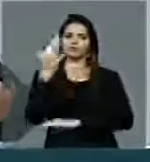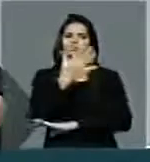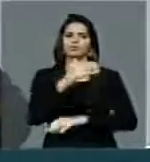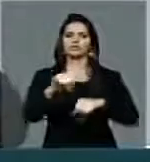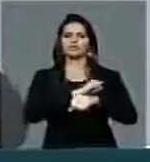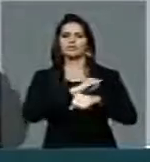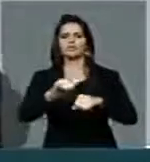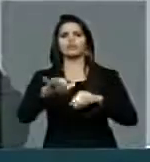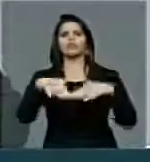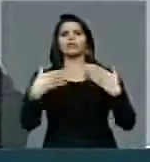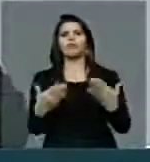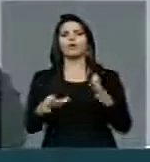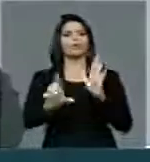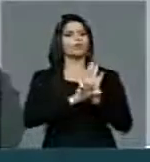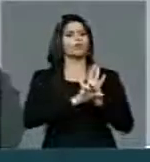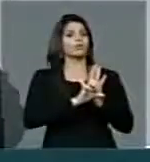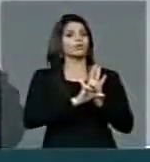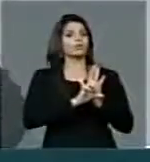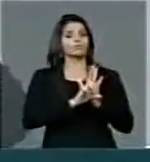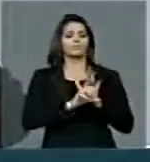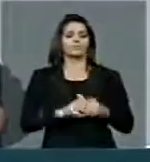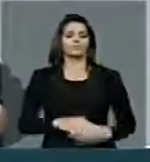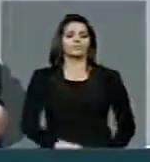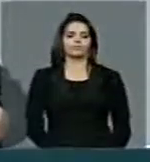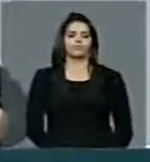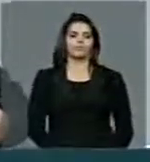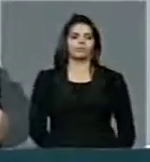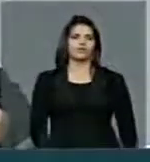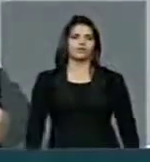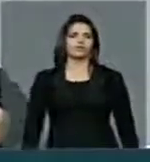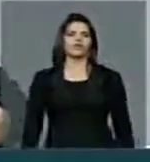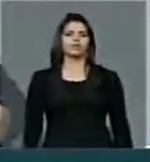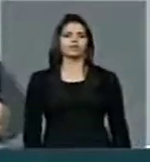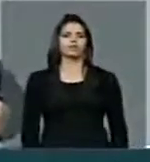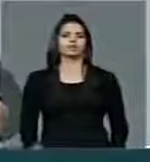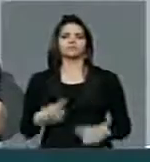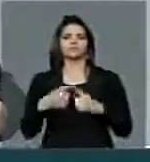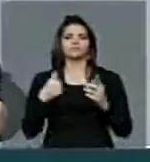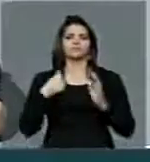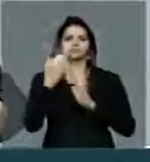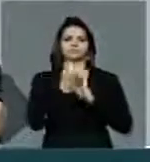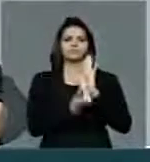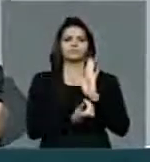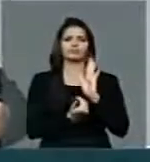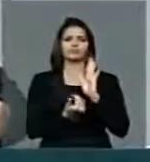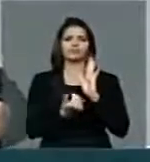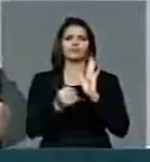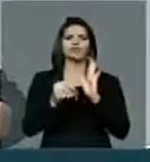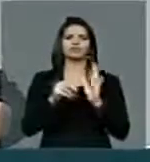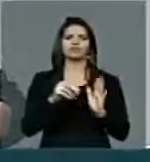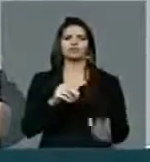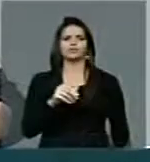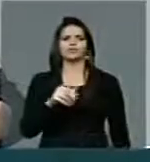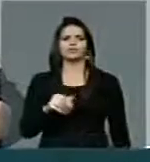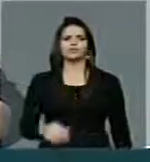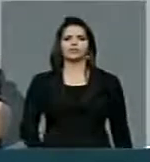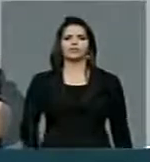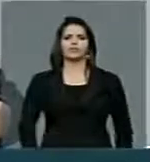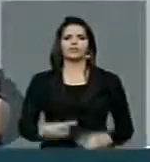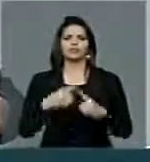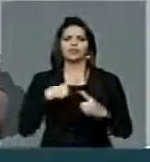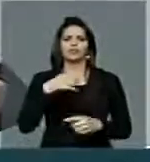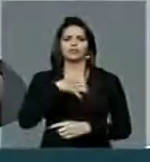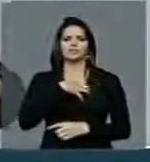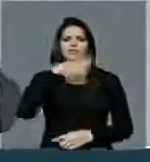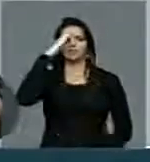são os princípios que estão na lei. E os princípios que estão na lei colocam como aspecto